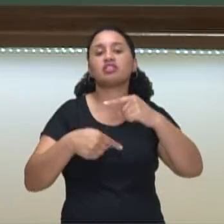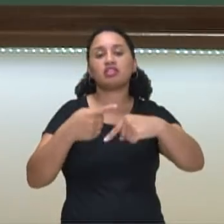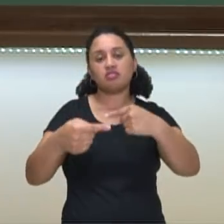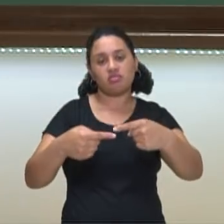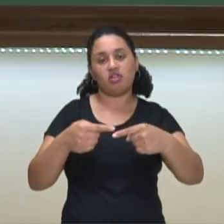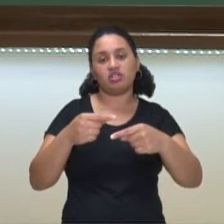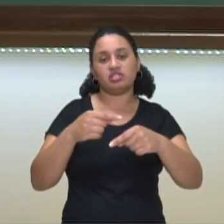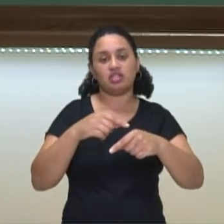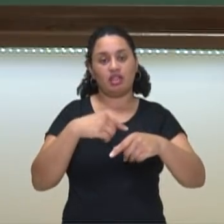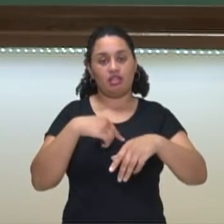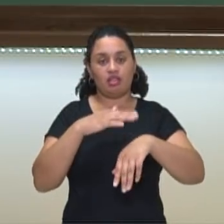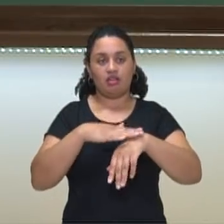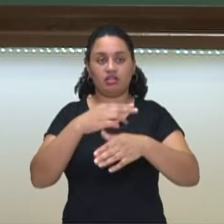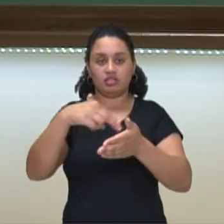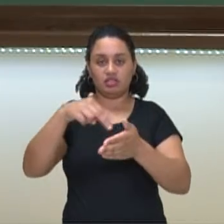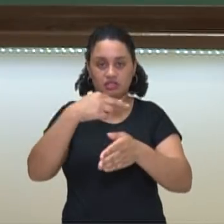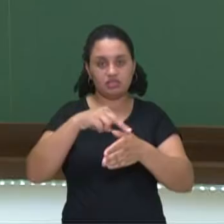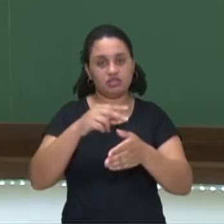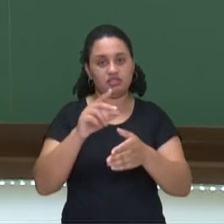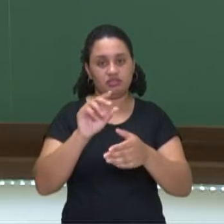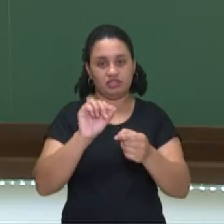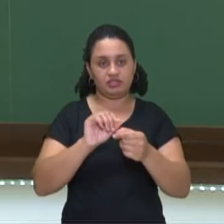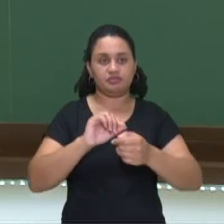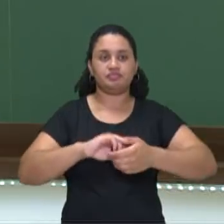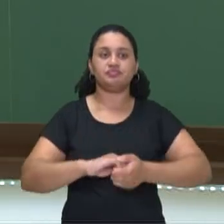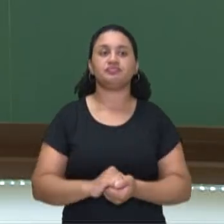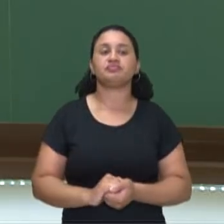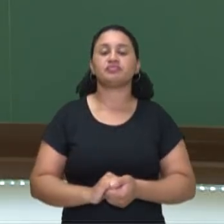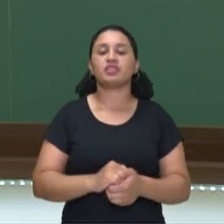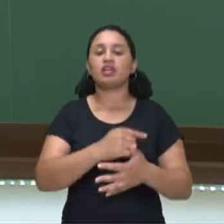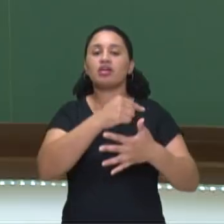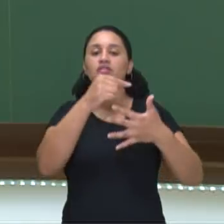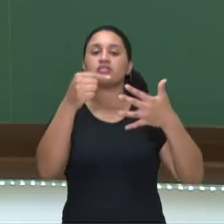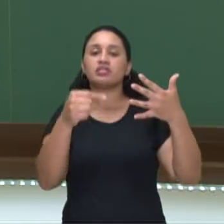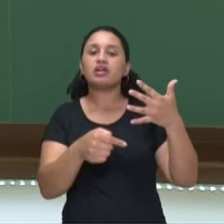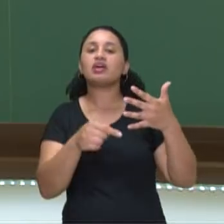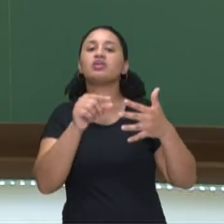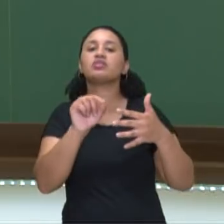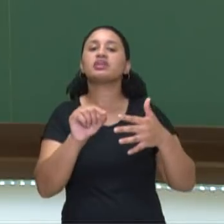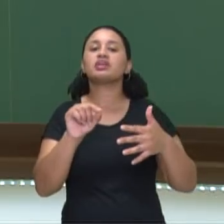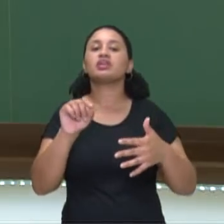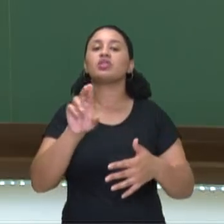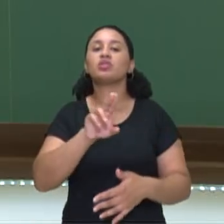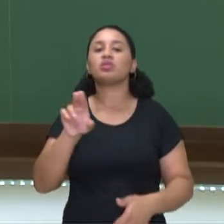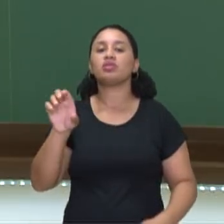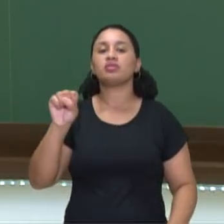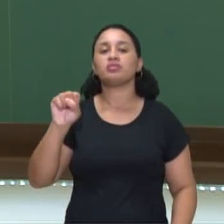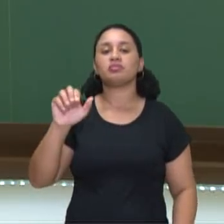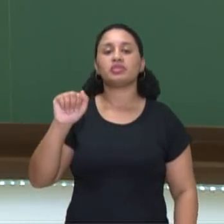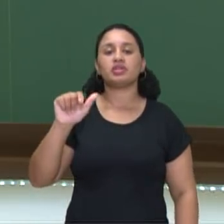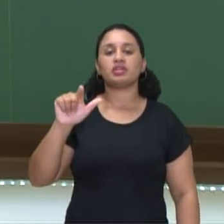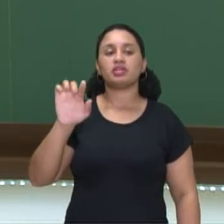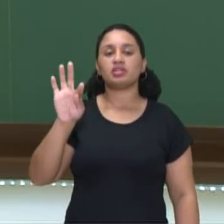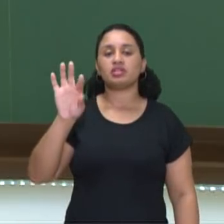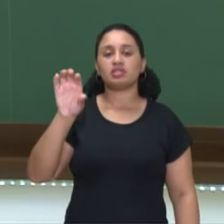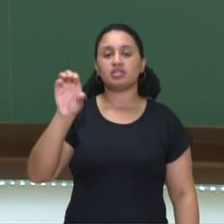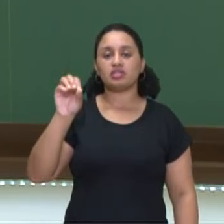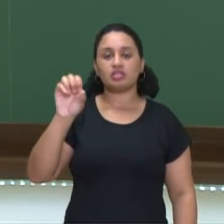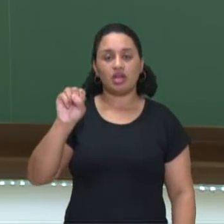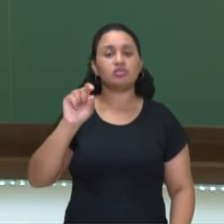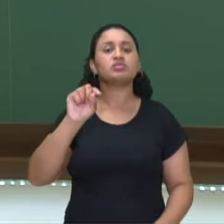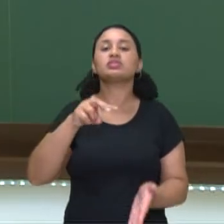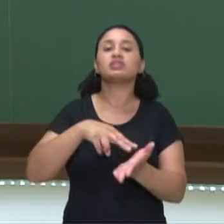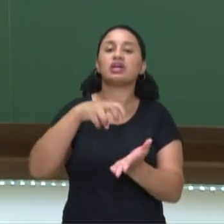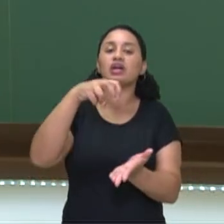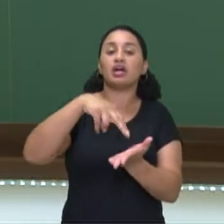nas coreografias. Os saltos, finalmente chegamos nos saltos. Então, novamente, utilizando